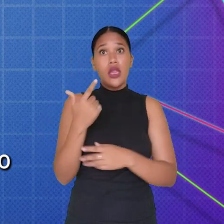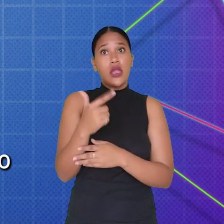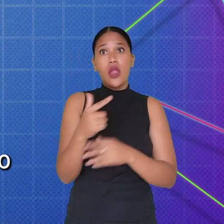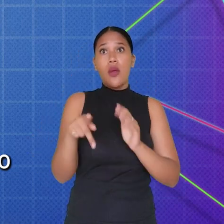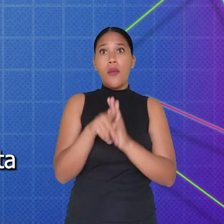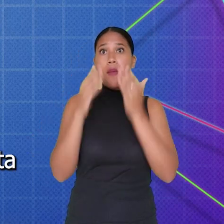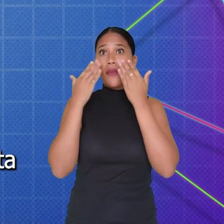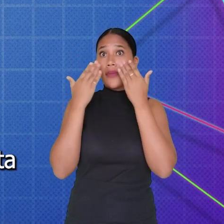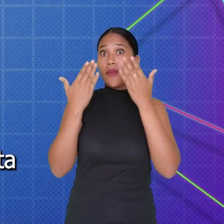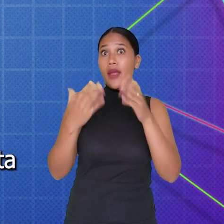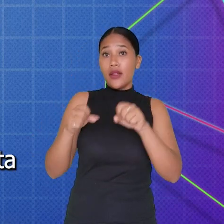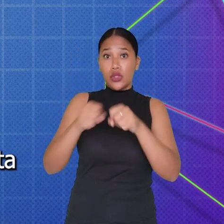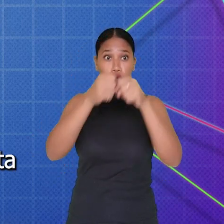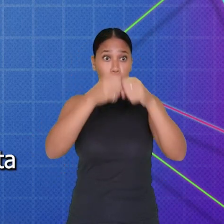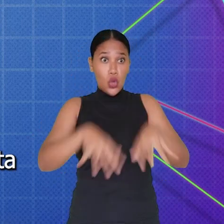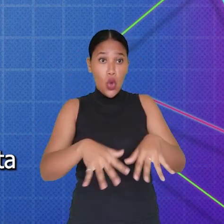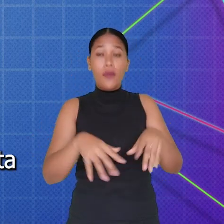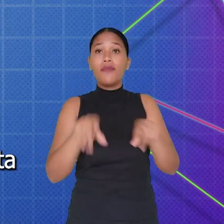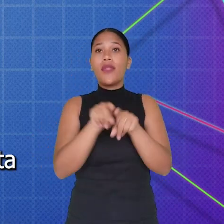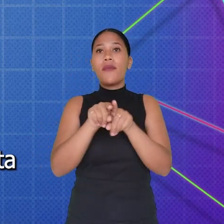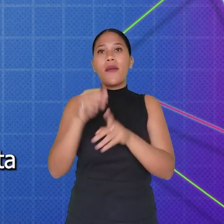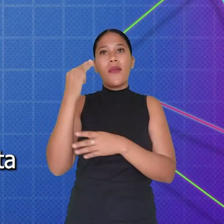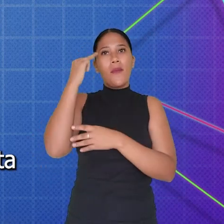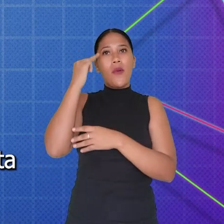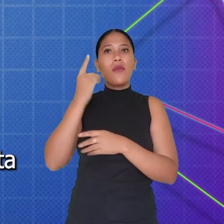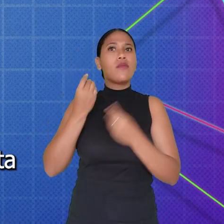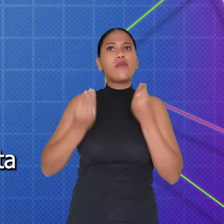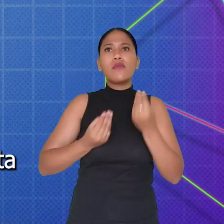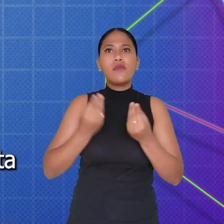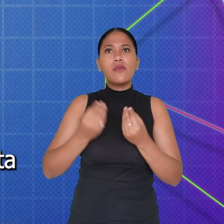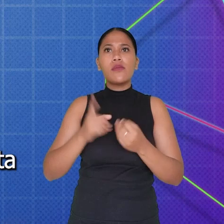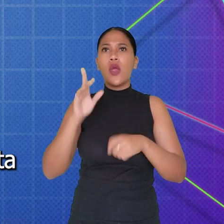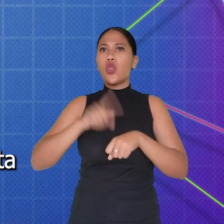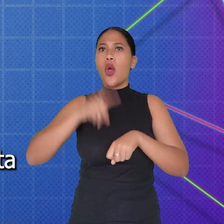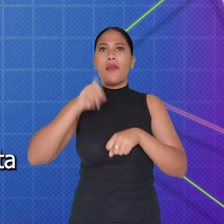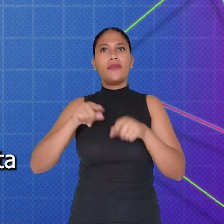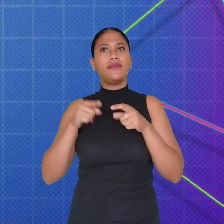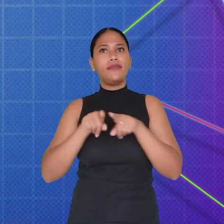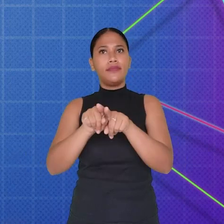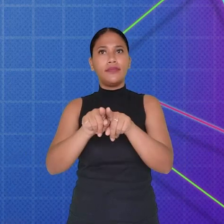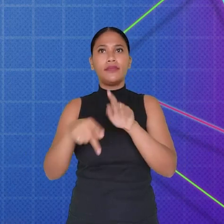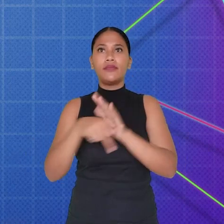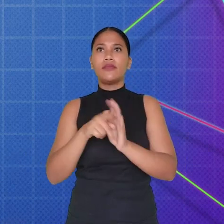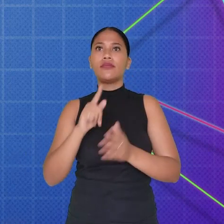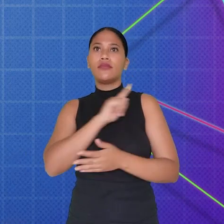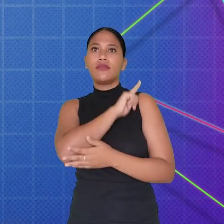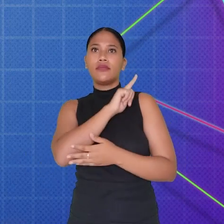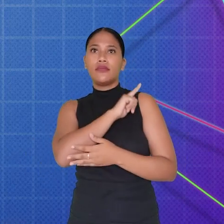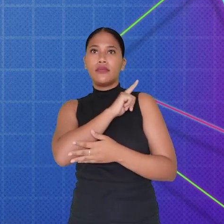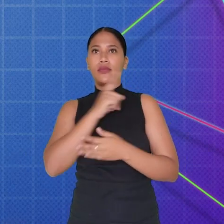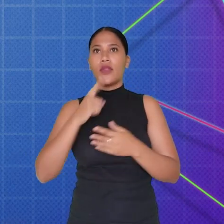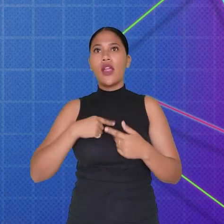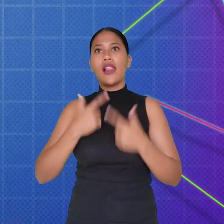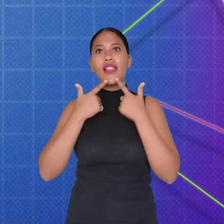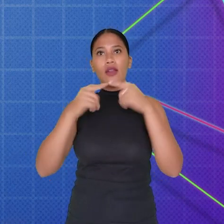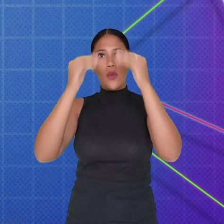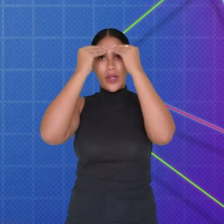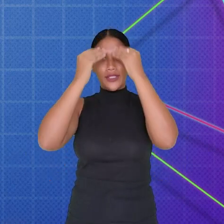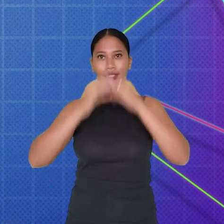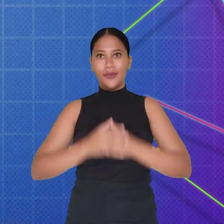suporte explícito a destrutores e a gestão de memória é feita automaticamente pelo gerenciador de memória da